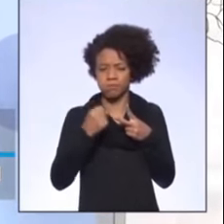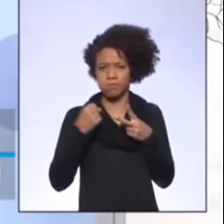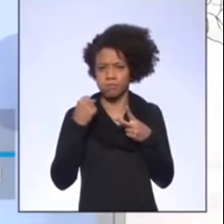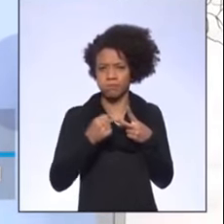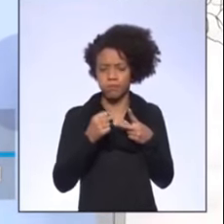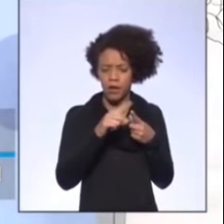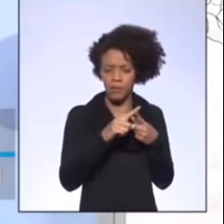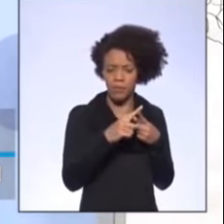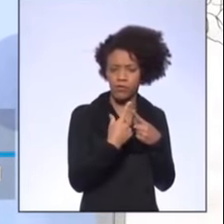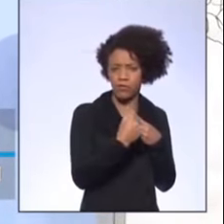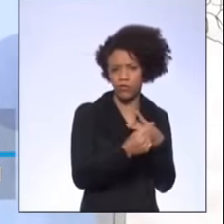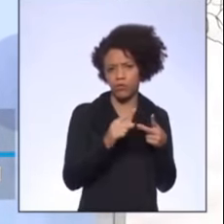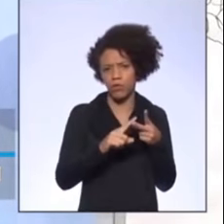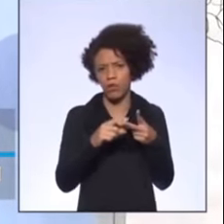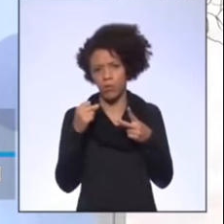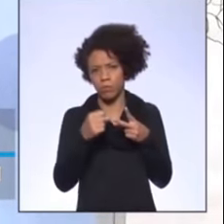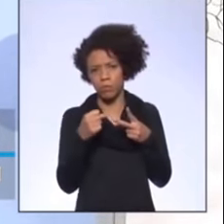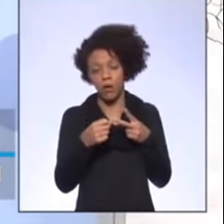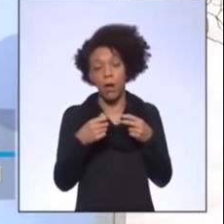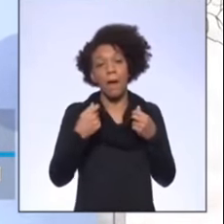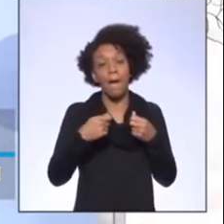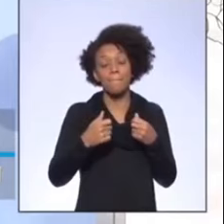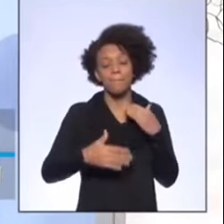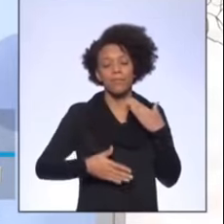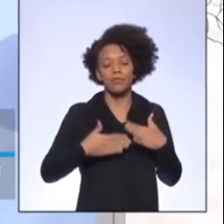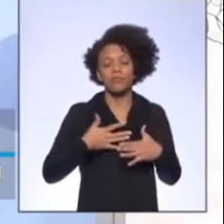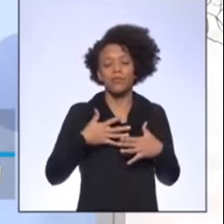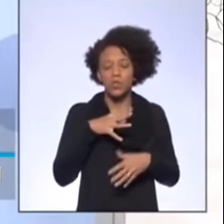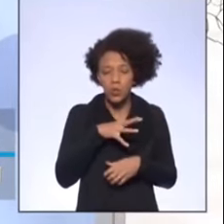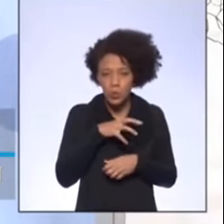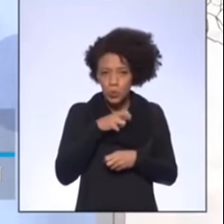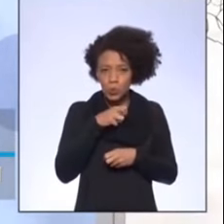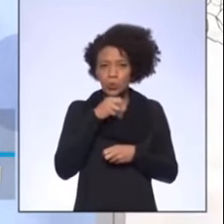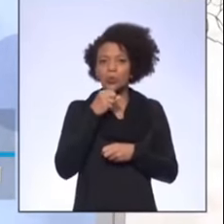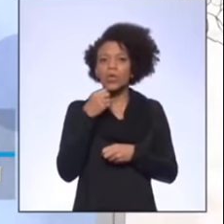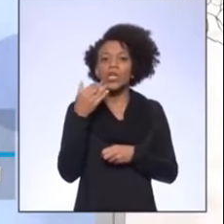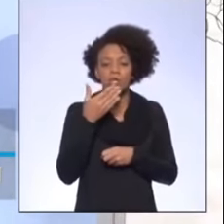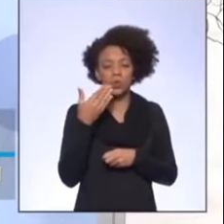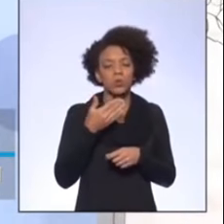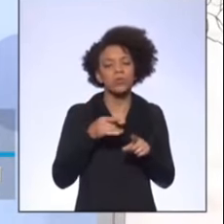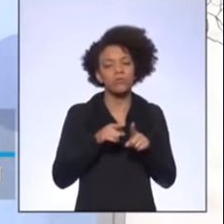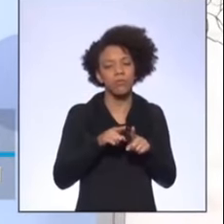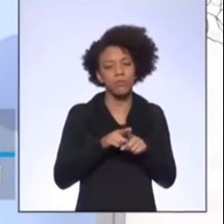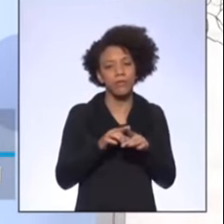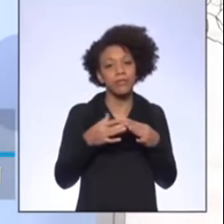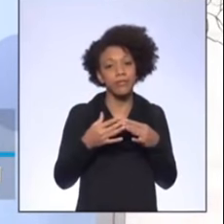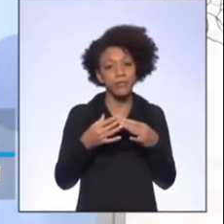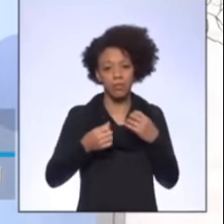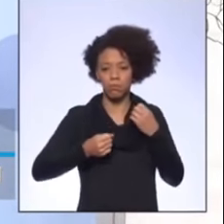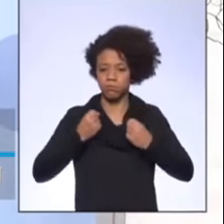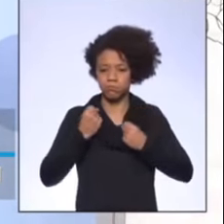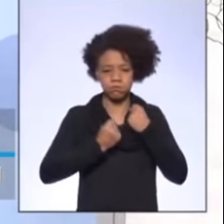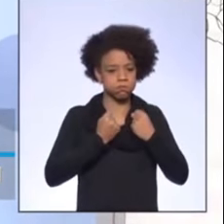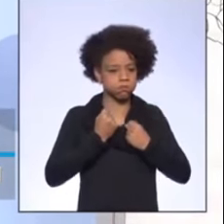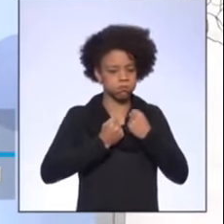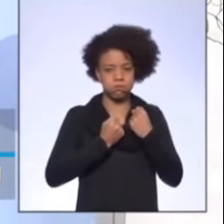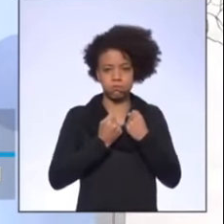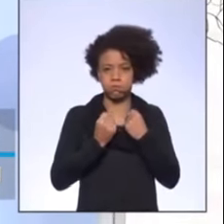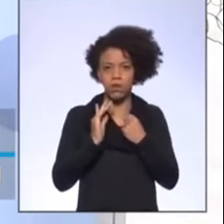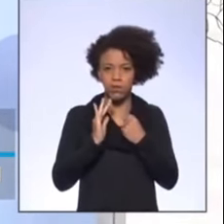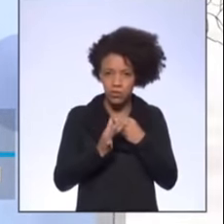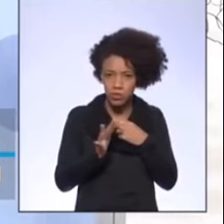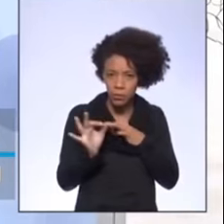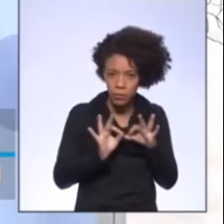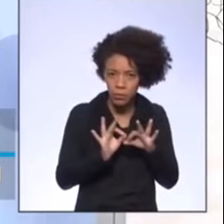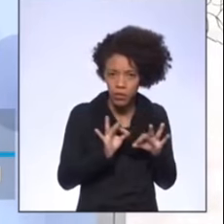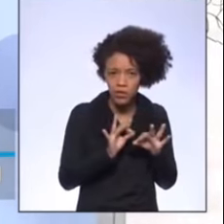para eu lutar, meu músculo tem que estar suprido, né, de oxigênio e de açúcar. Então acelera já para preparar. Tá vendo como tudo vai